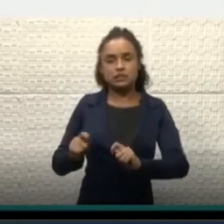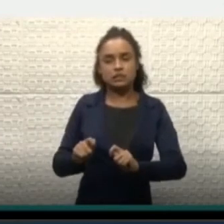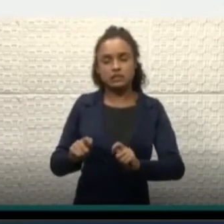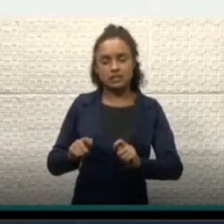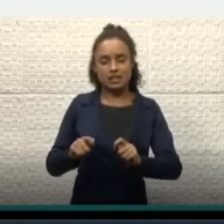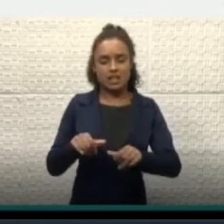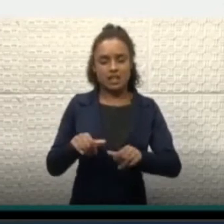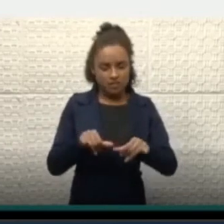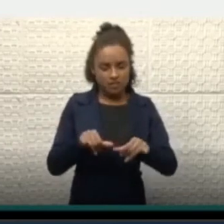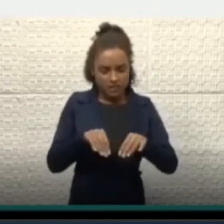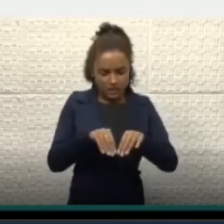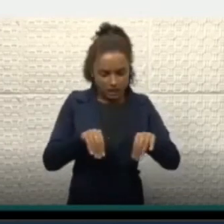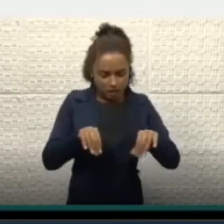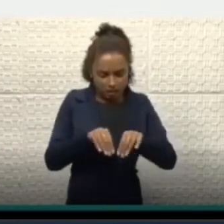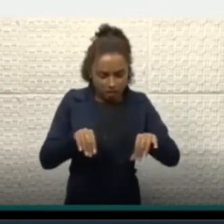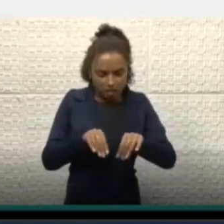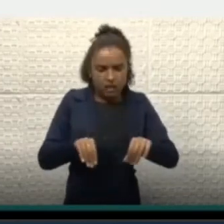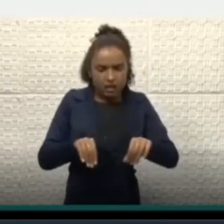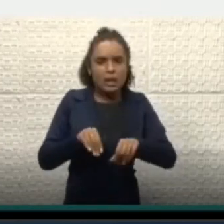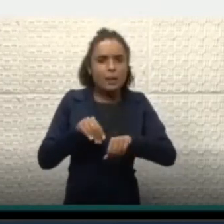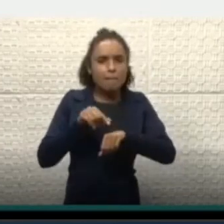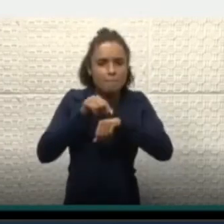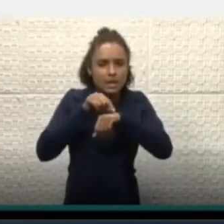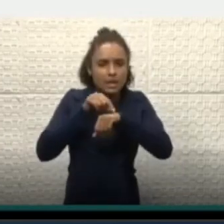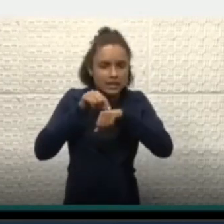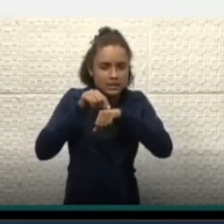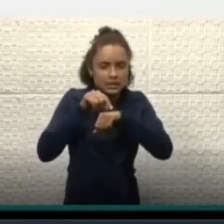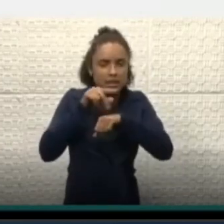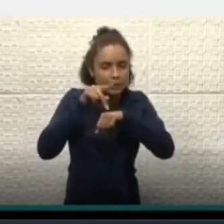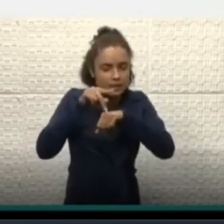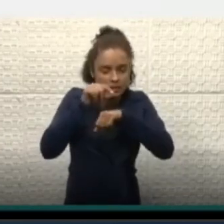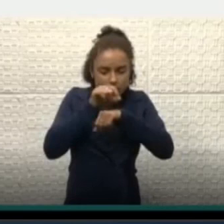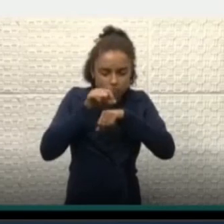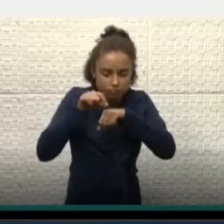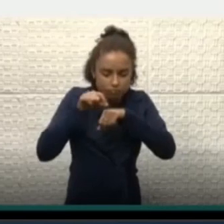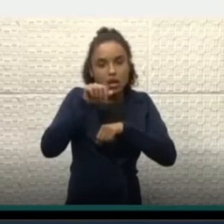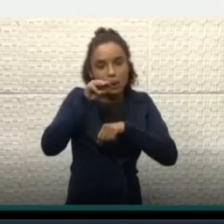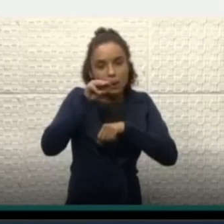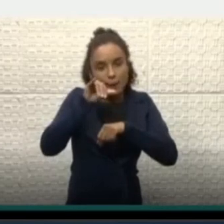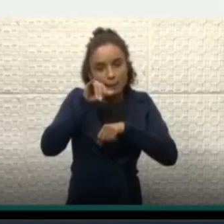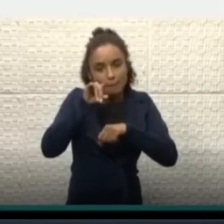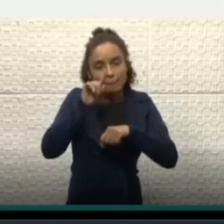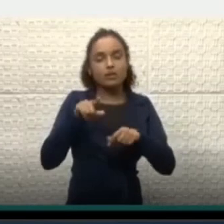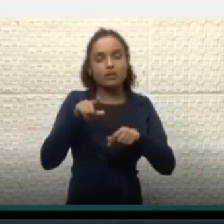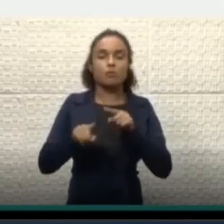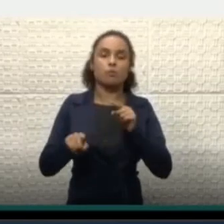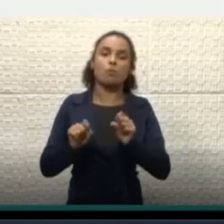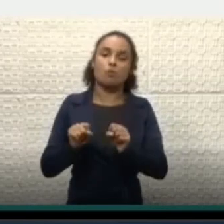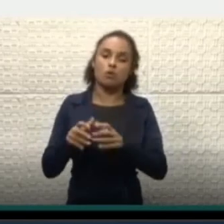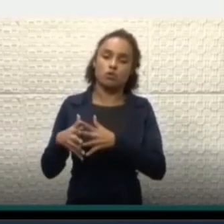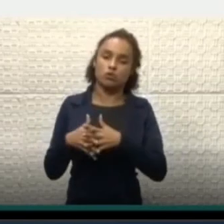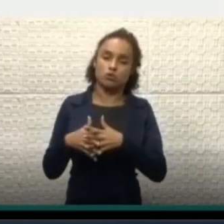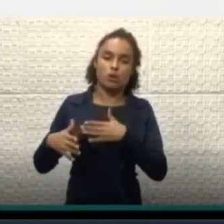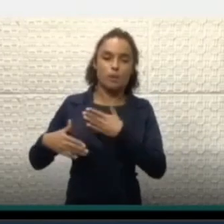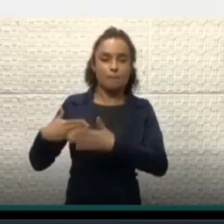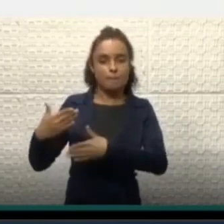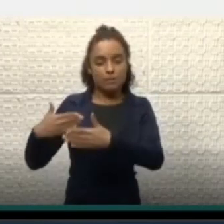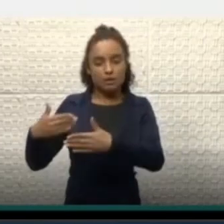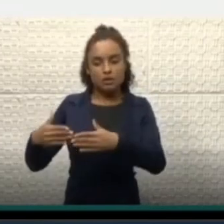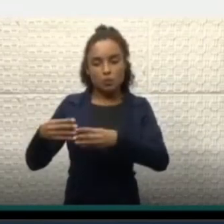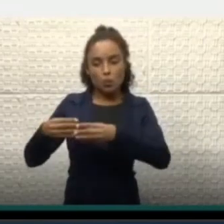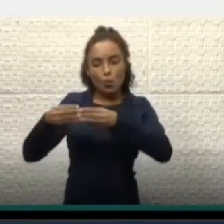possibilidade de ficar material residual dessa amostra e, portanto, isso possa atrapalhar o procedimento que nós estamos